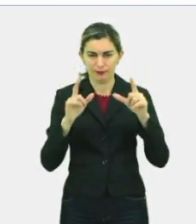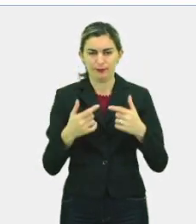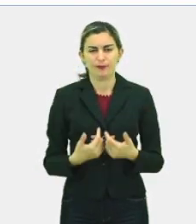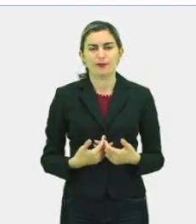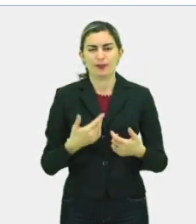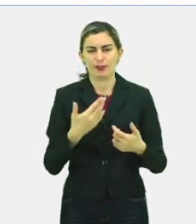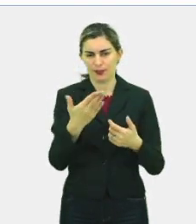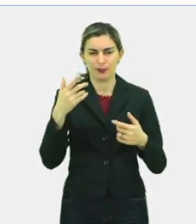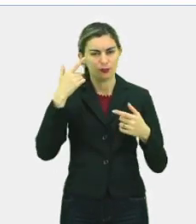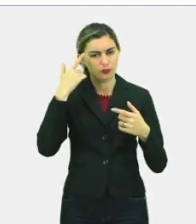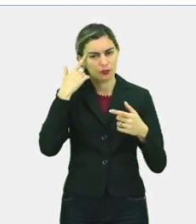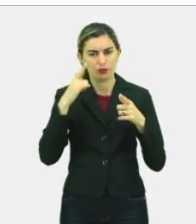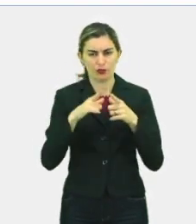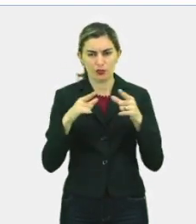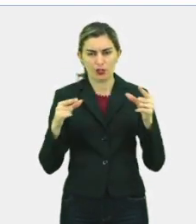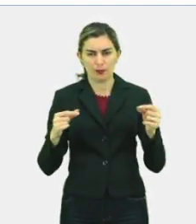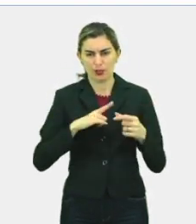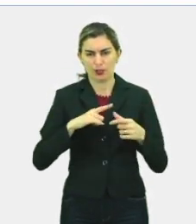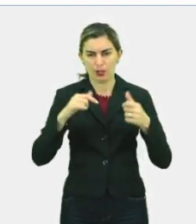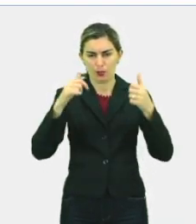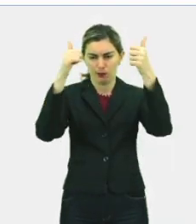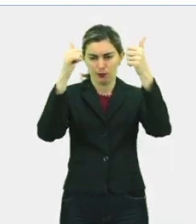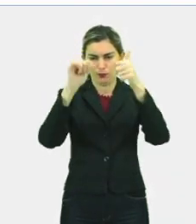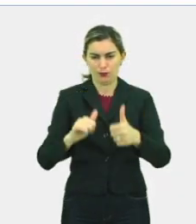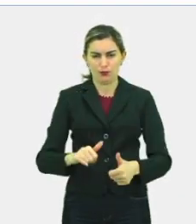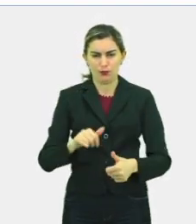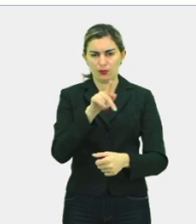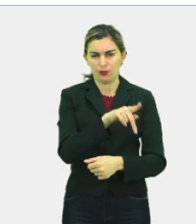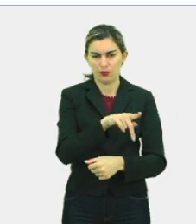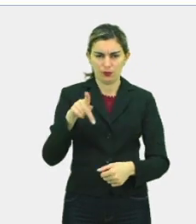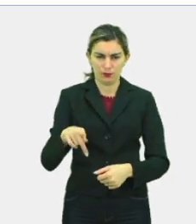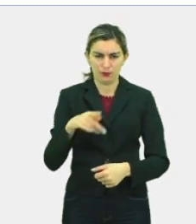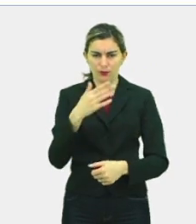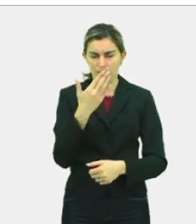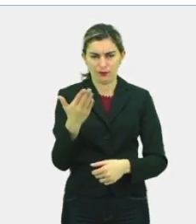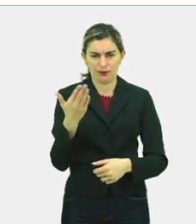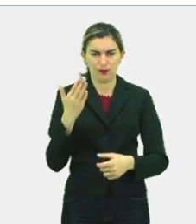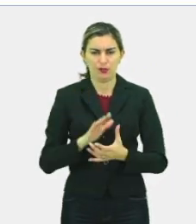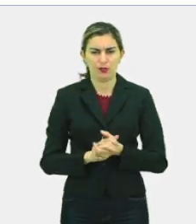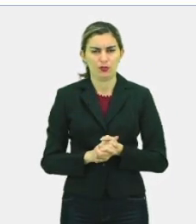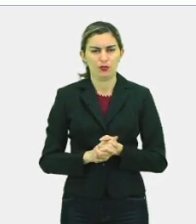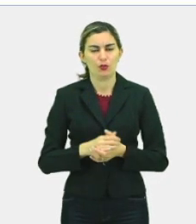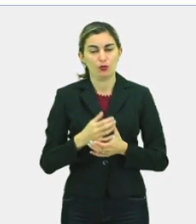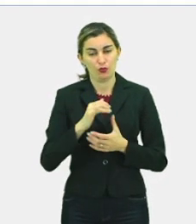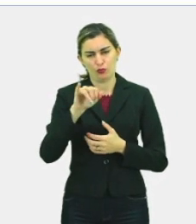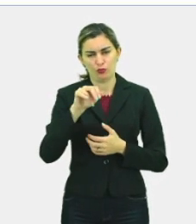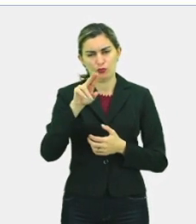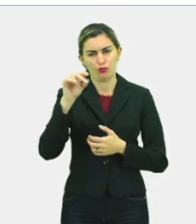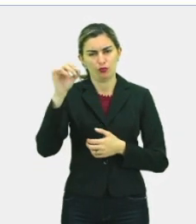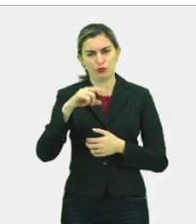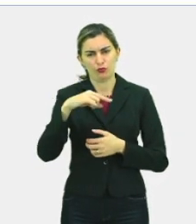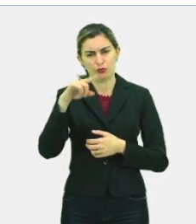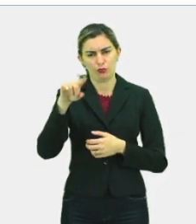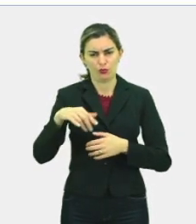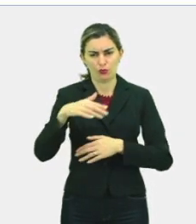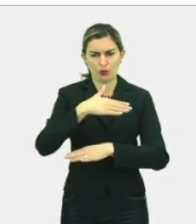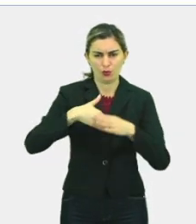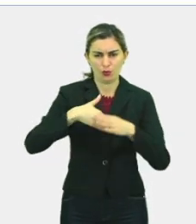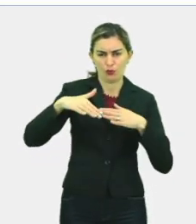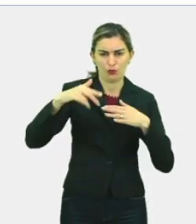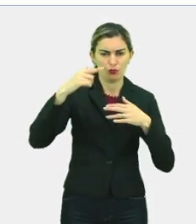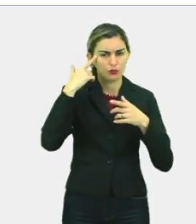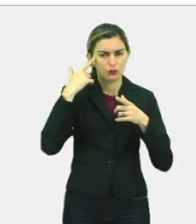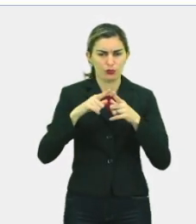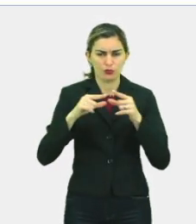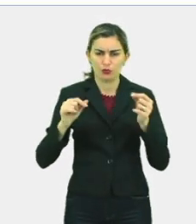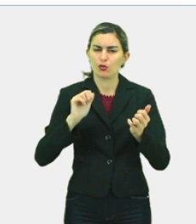em frente a Kodokan, lá no Japão, tem uma estátua do professor Jigoro Kano. O judô é uma arte marcial japonesa